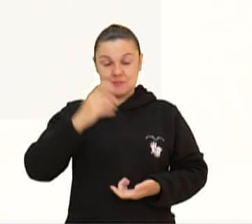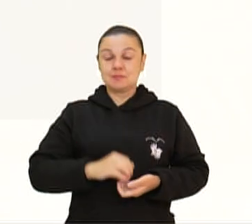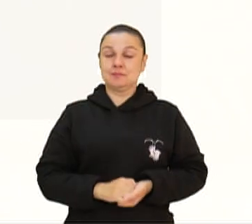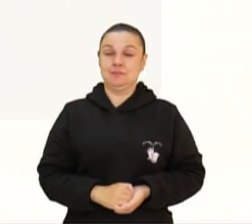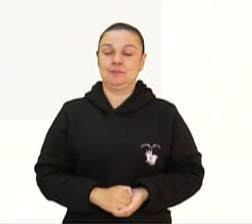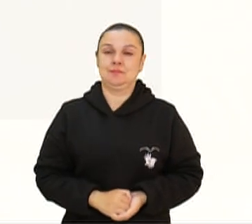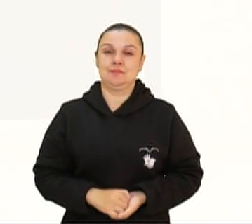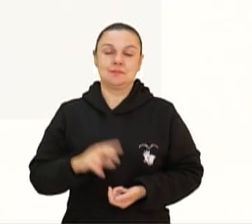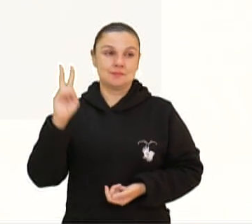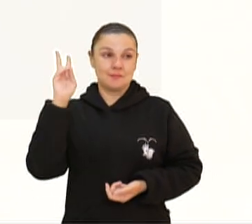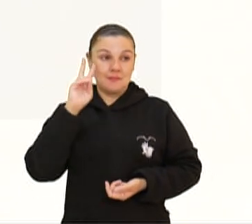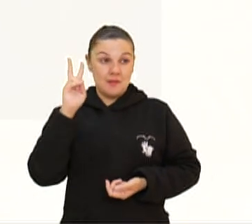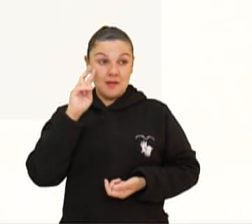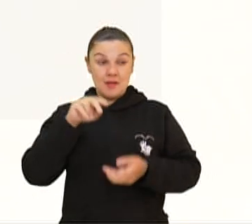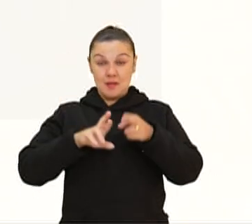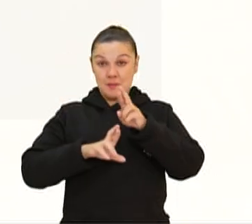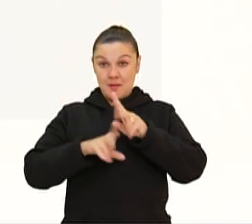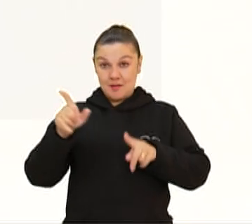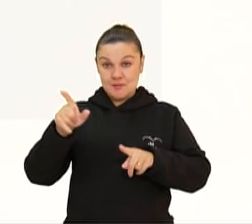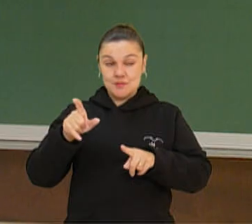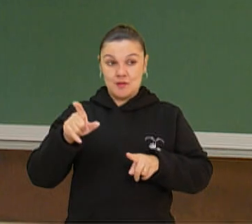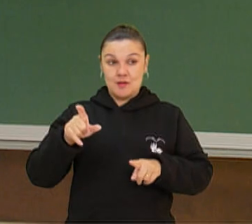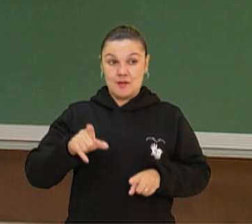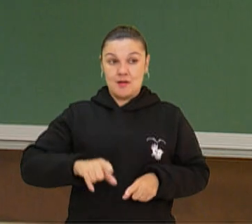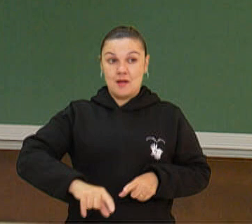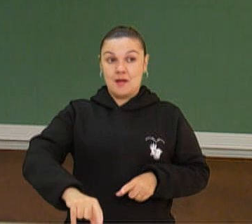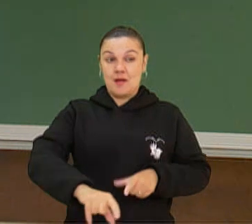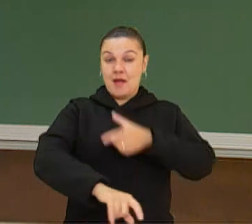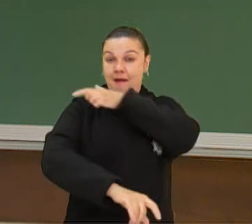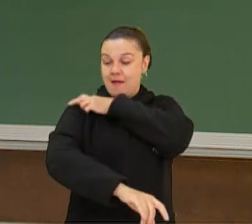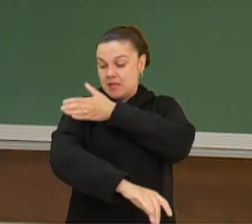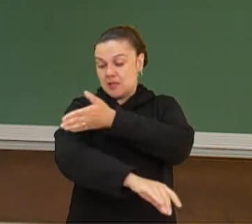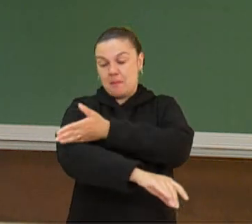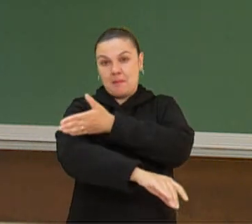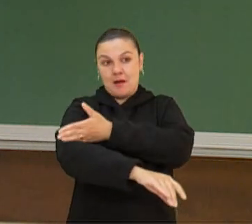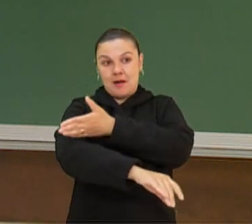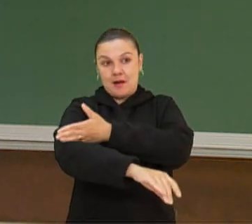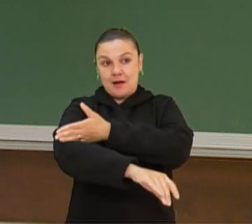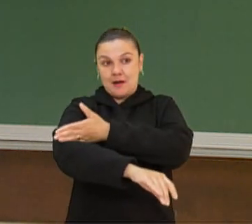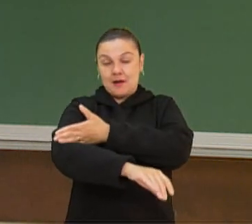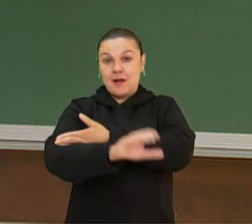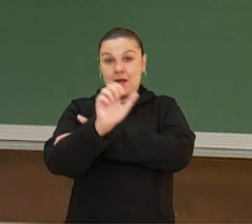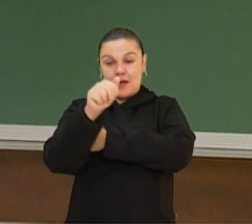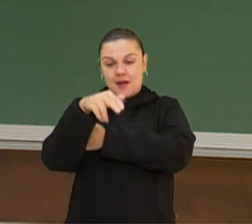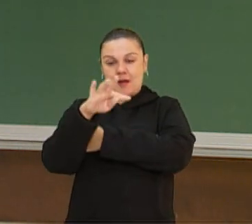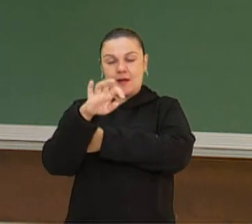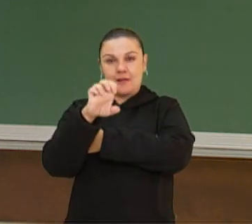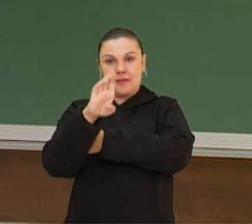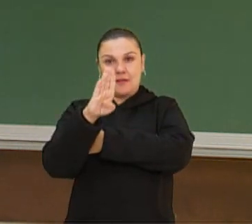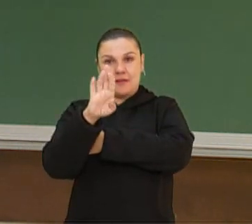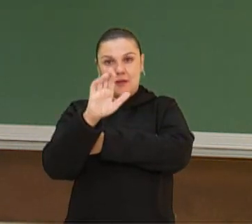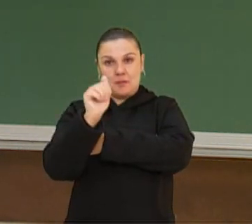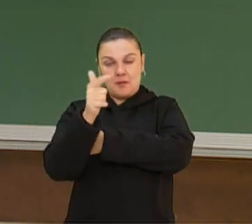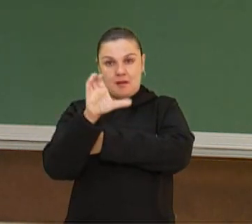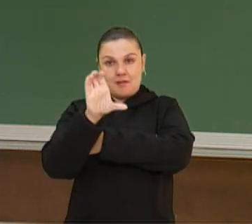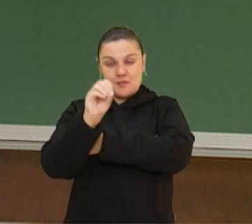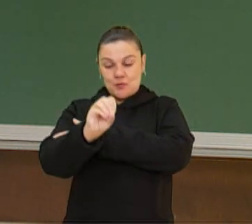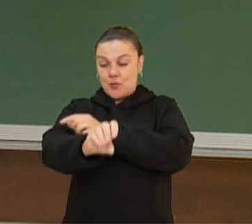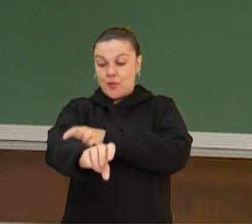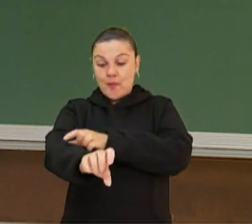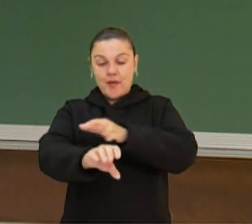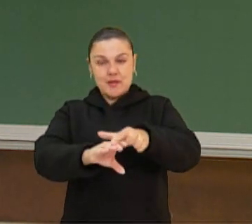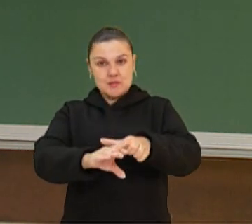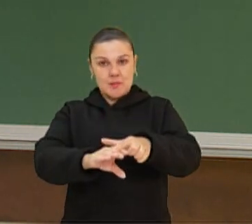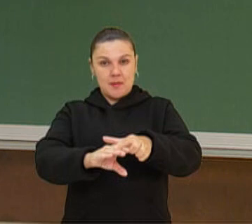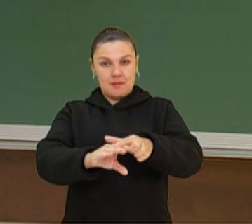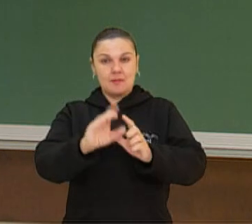antebraço. Lembrando, pessoal, diferença entre braço e antebraço. Tá? Então, o braço é formado pelo osso húmero e o antebraço é formado